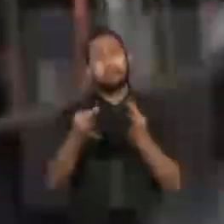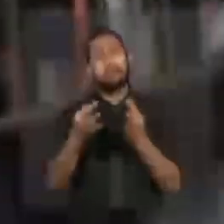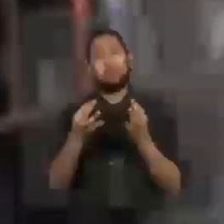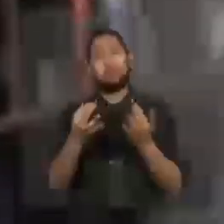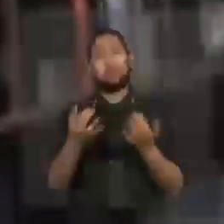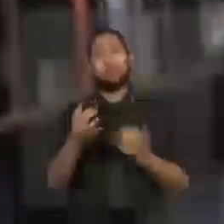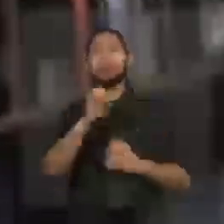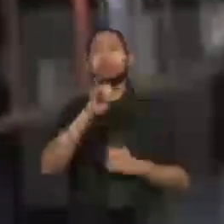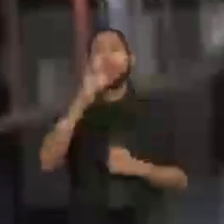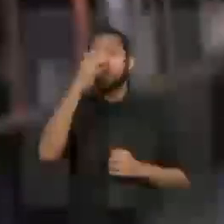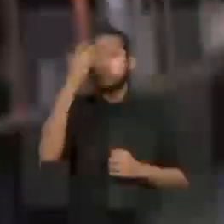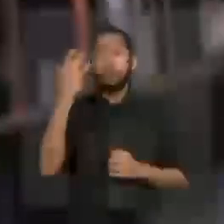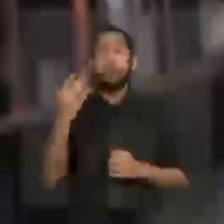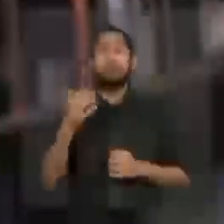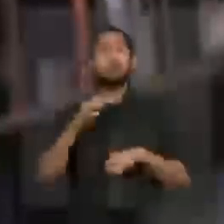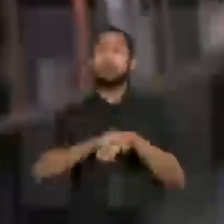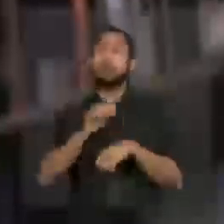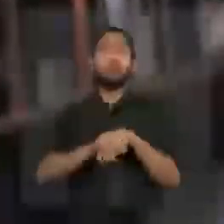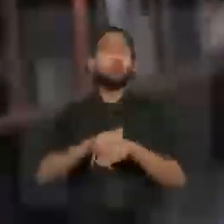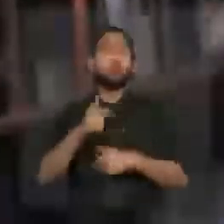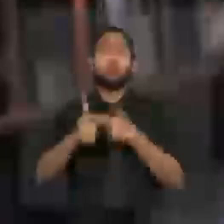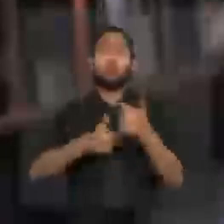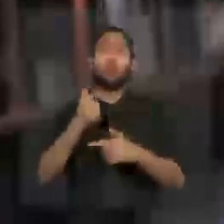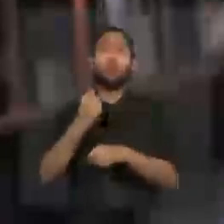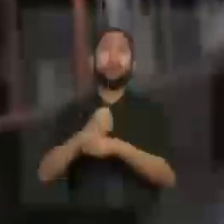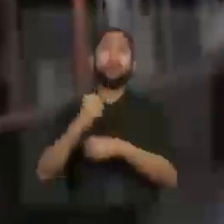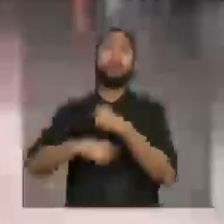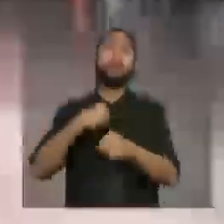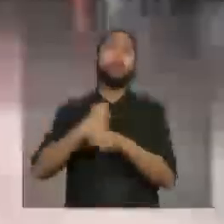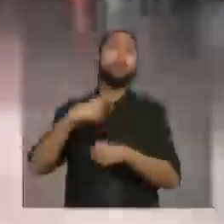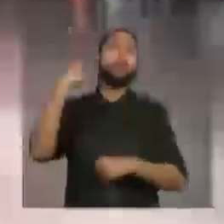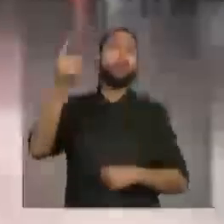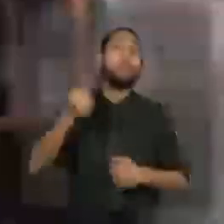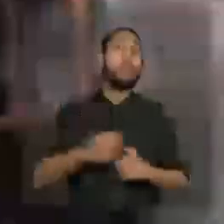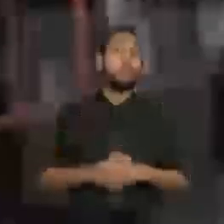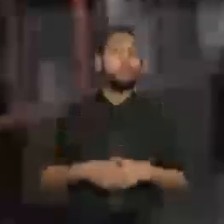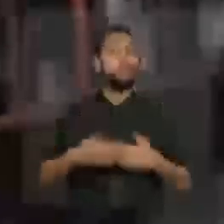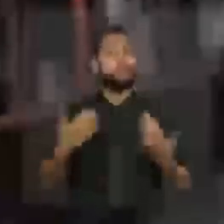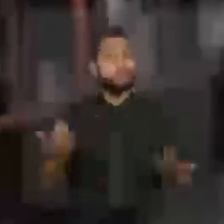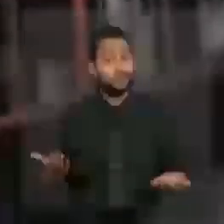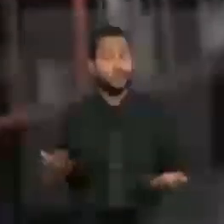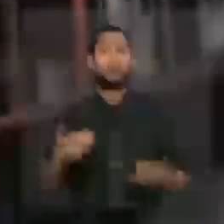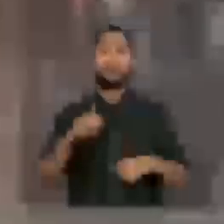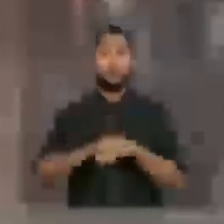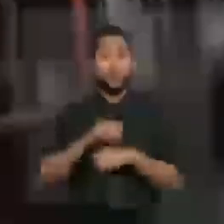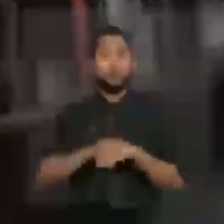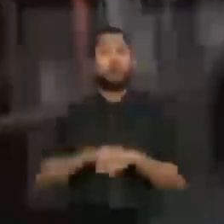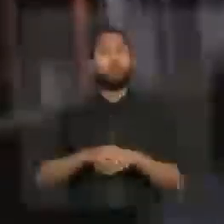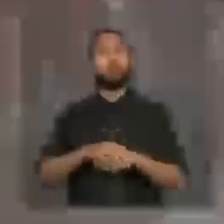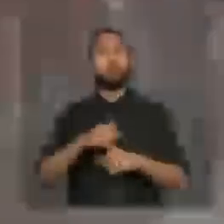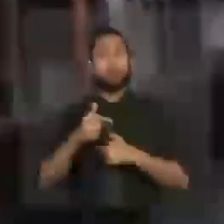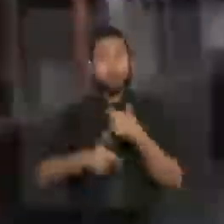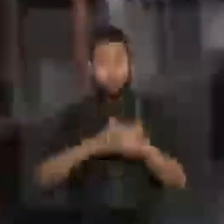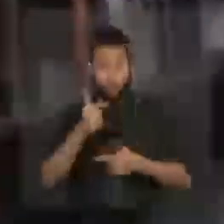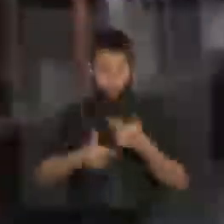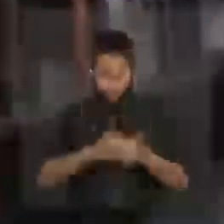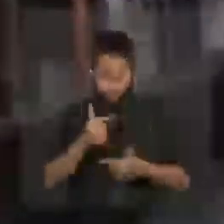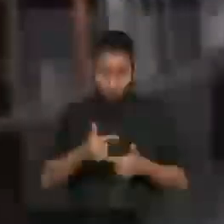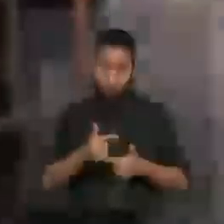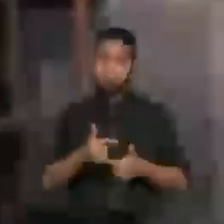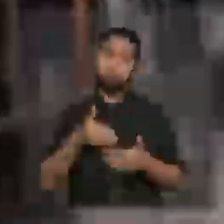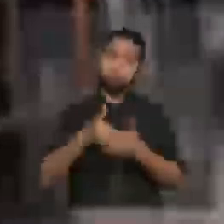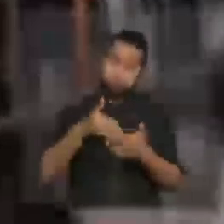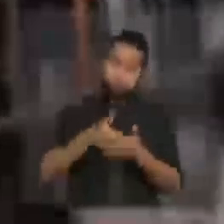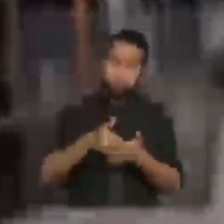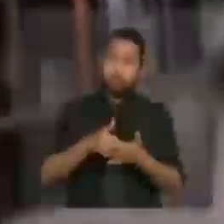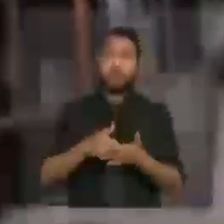que não vai exercer as suas atividades no ano que vem, quer dizer, quem exercer tem o direito a um abatimento, né? Aquilo